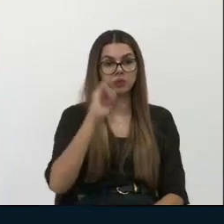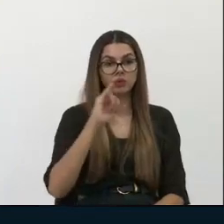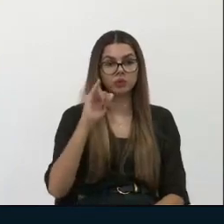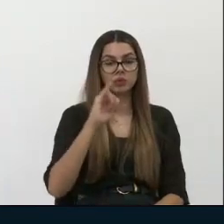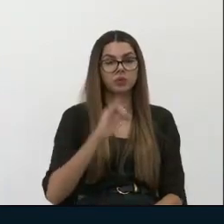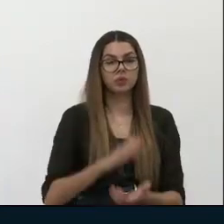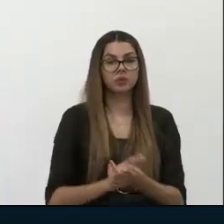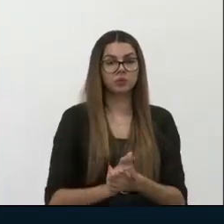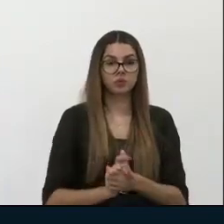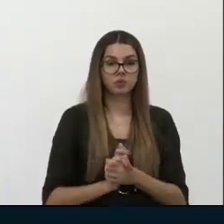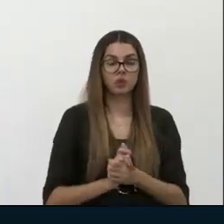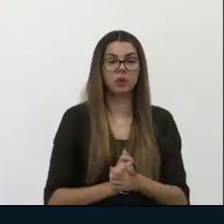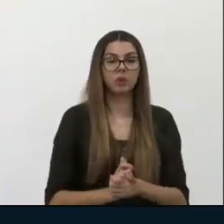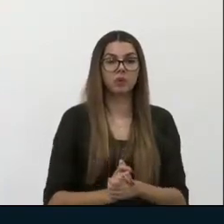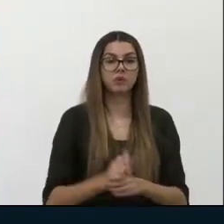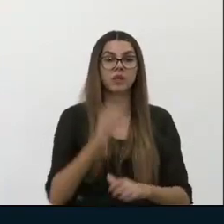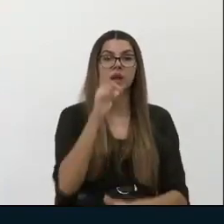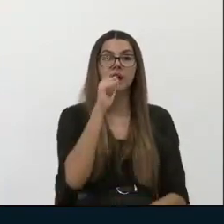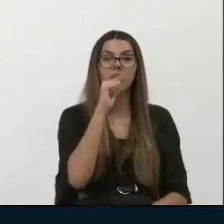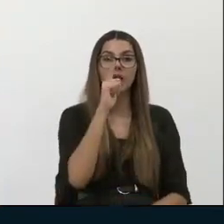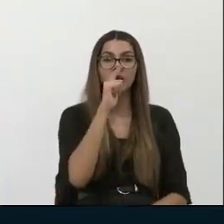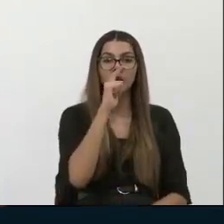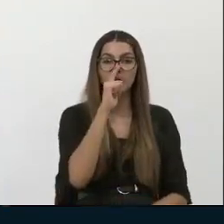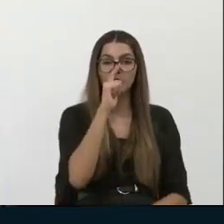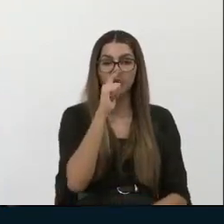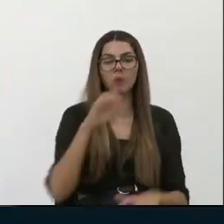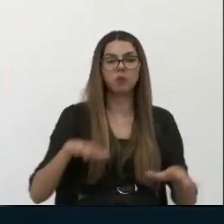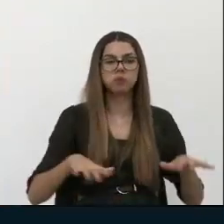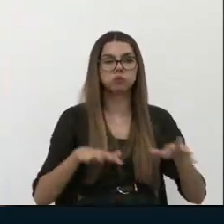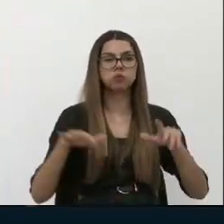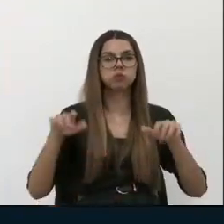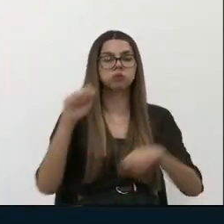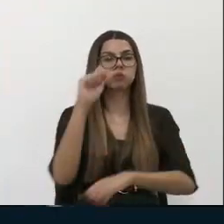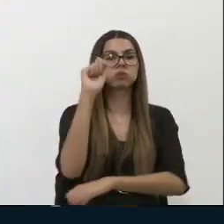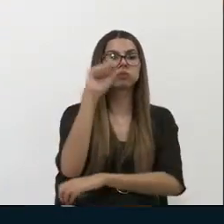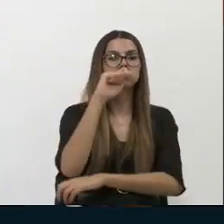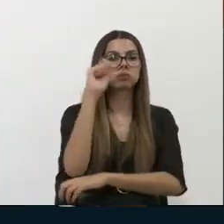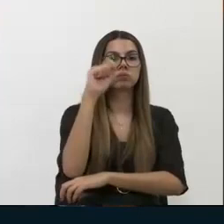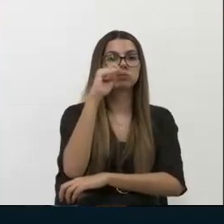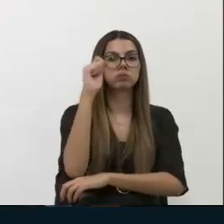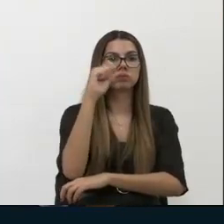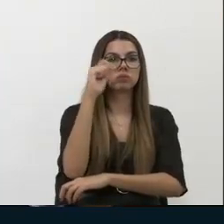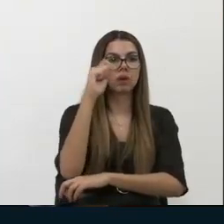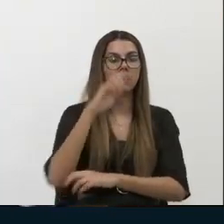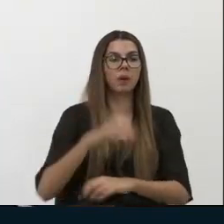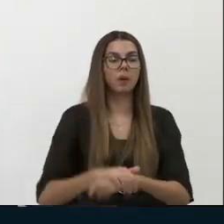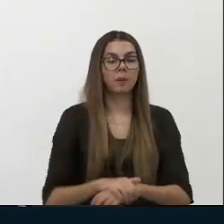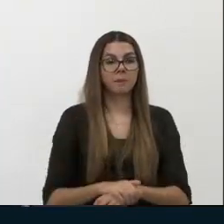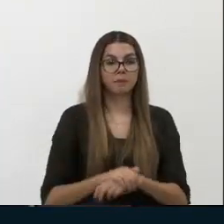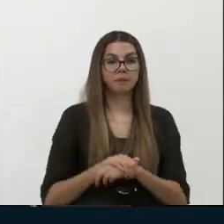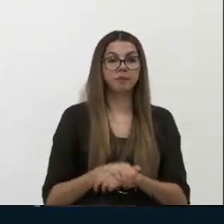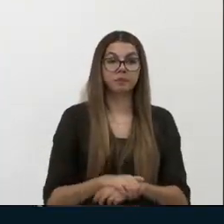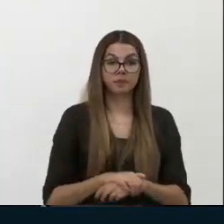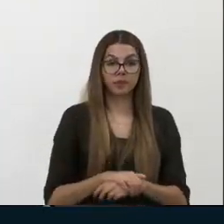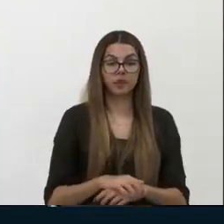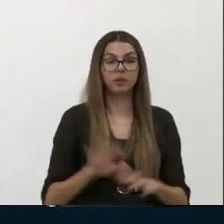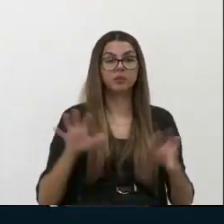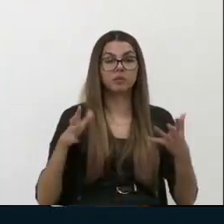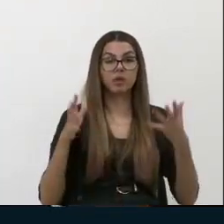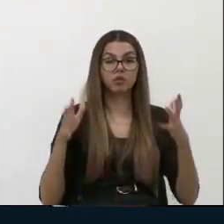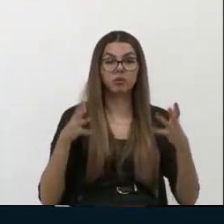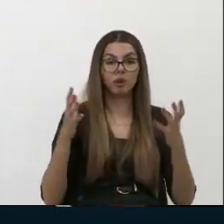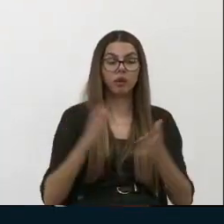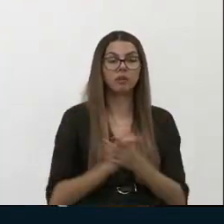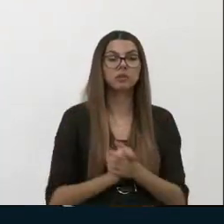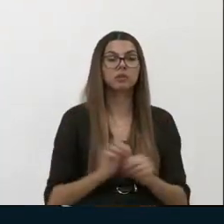de arrecadação de água potável para as vítimas da enchente no Rio Grande do Sul. Essa campanha de arrecadação é feita em parceria com